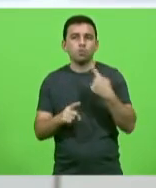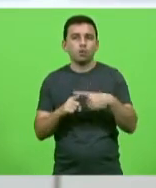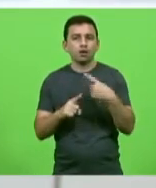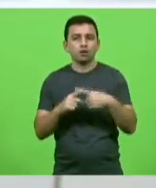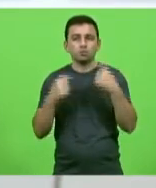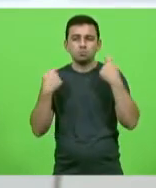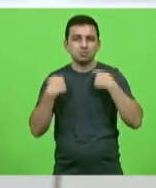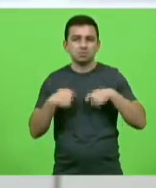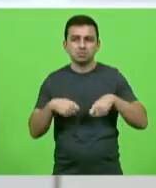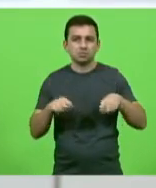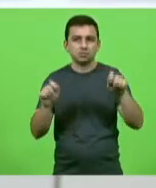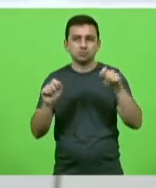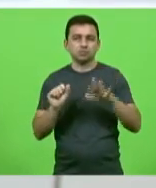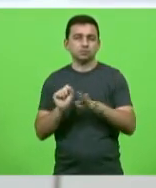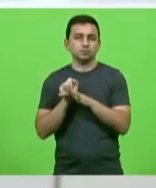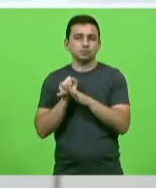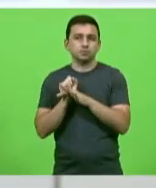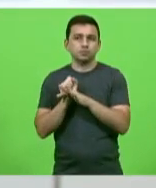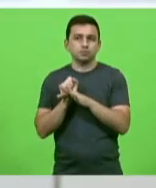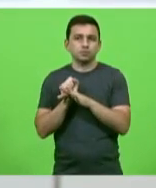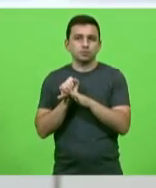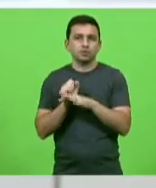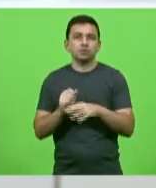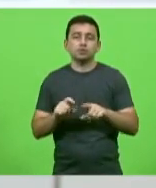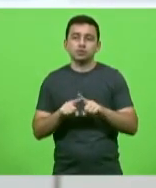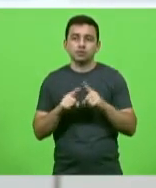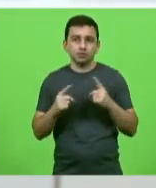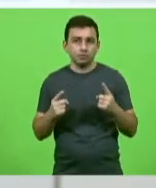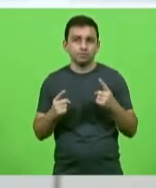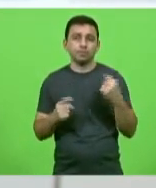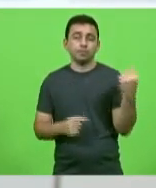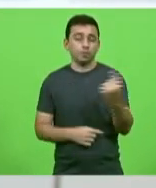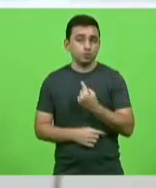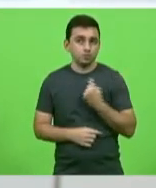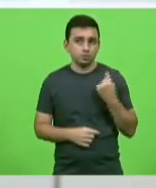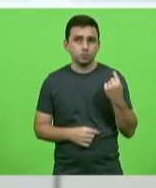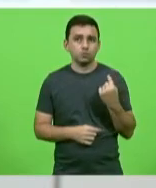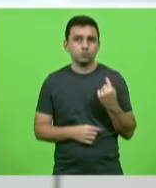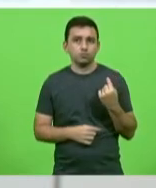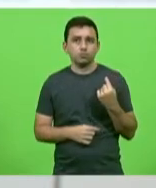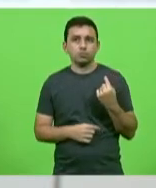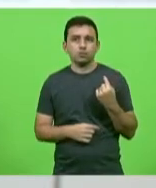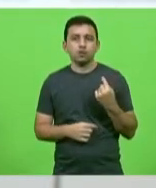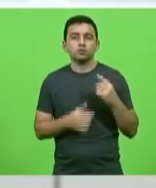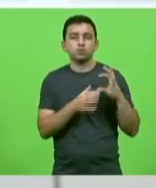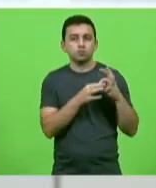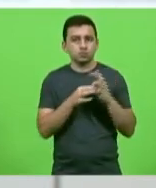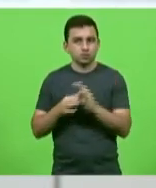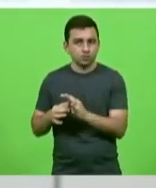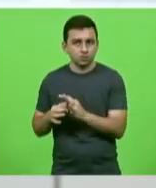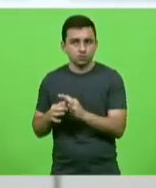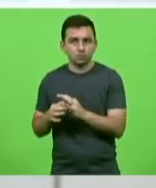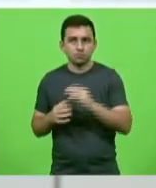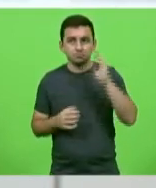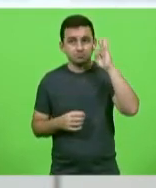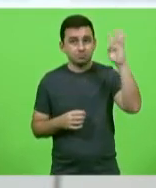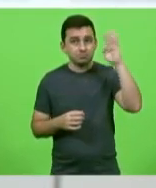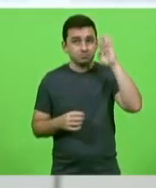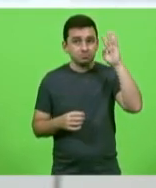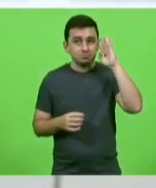não prescinde da segurança assim valemo-nos com cesto do início de um raciocínio